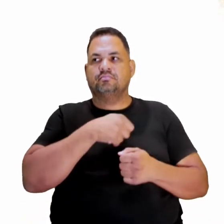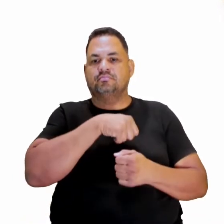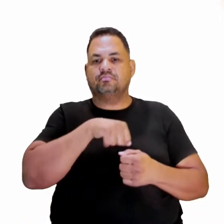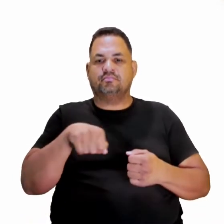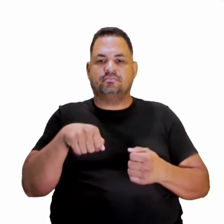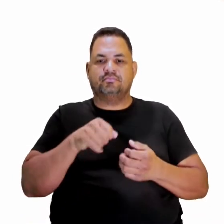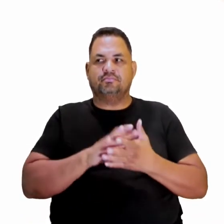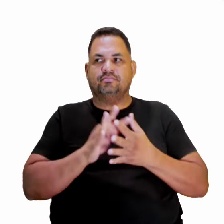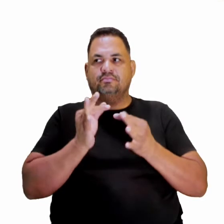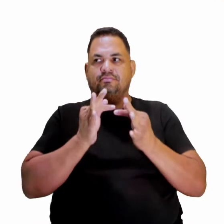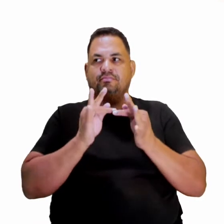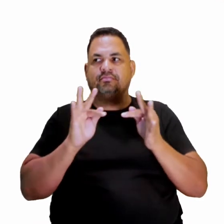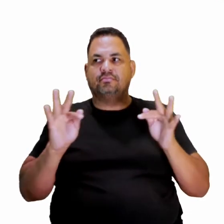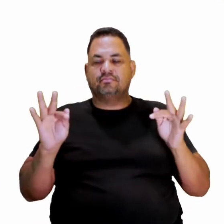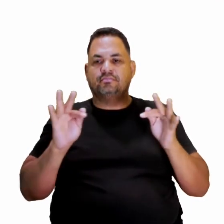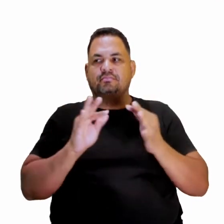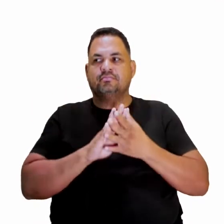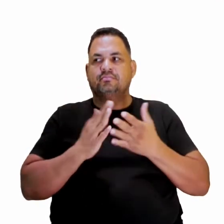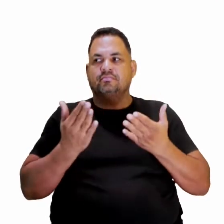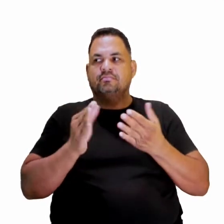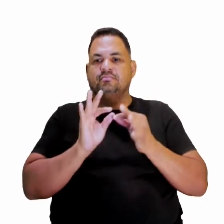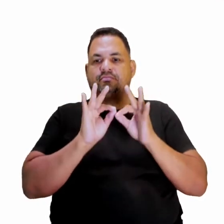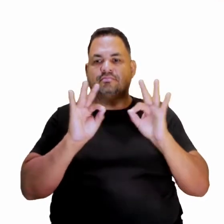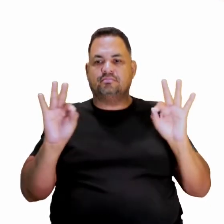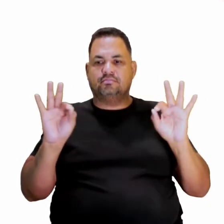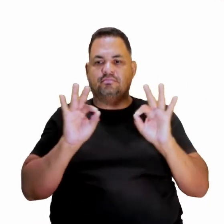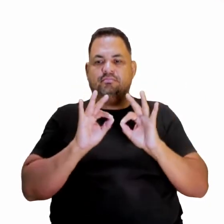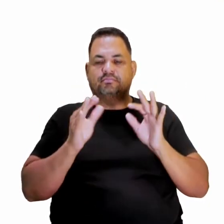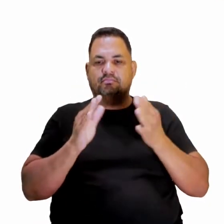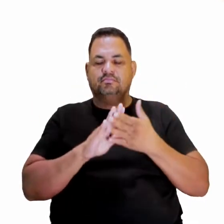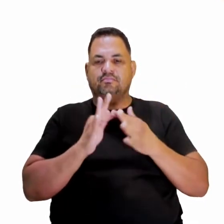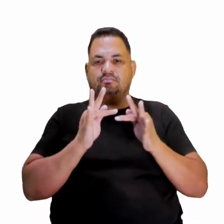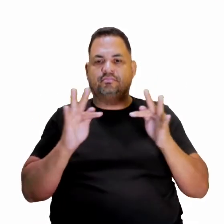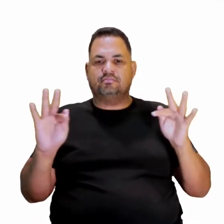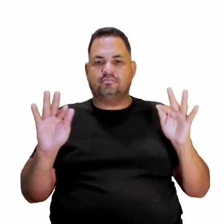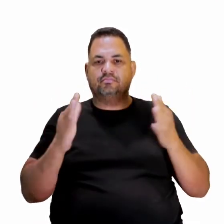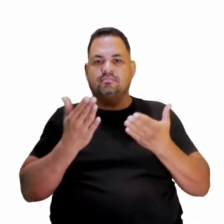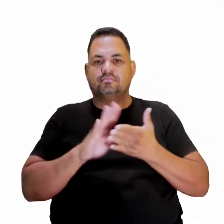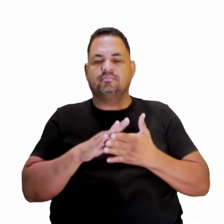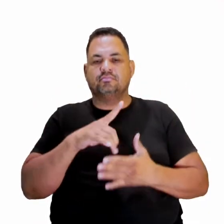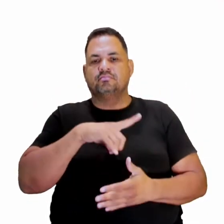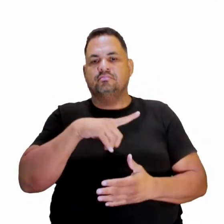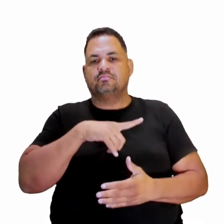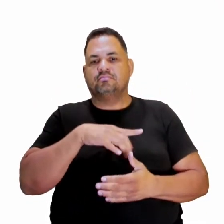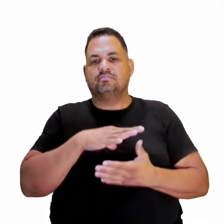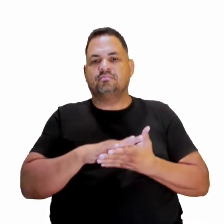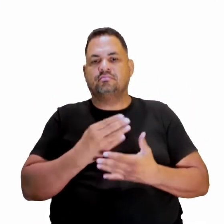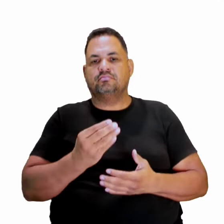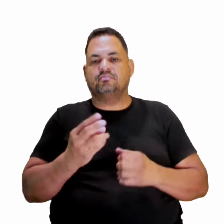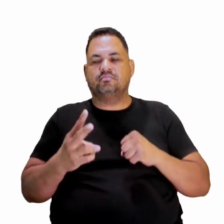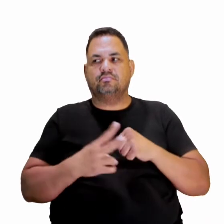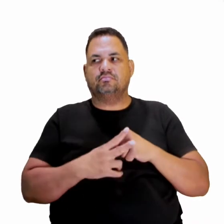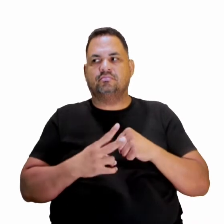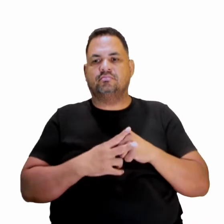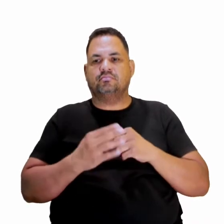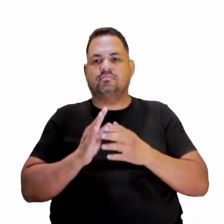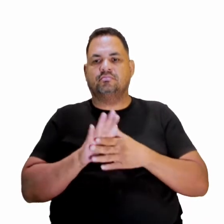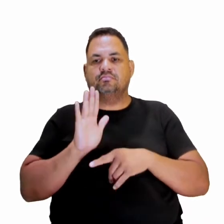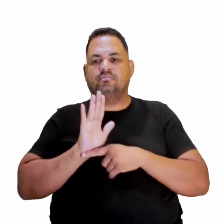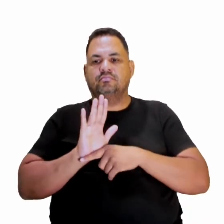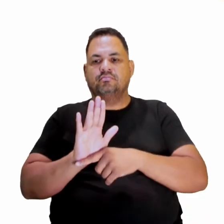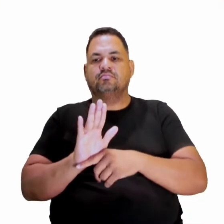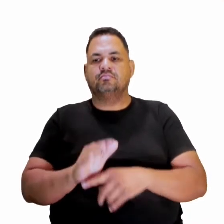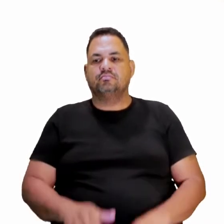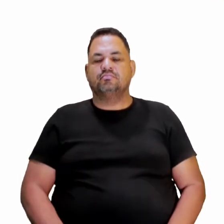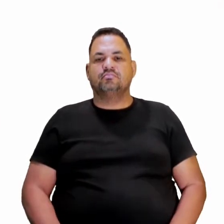que determina que é passado nessas frases negativas e interrogativas é justamente a presença do auxiliar. Entenderam?